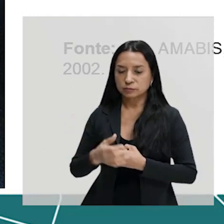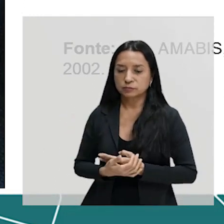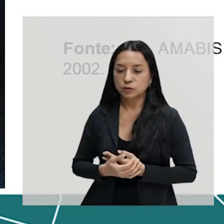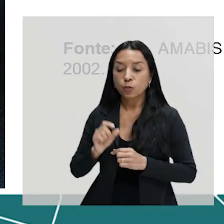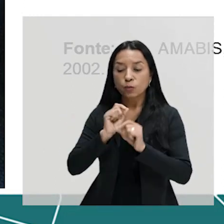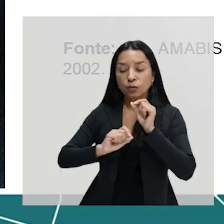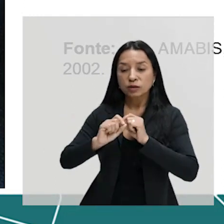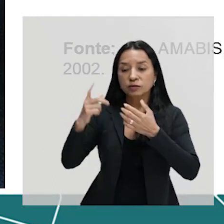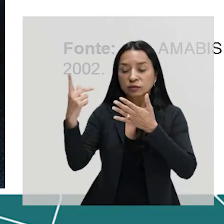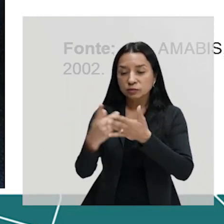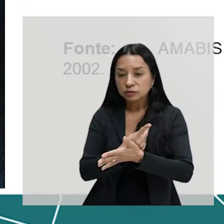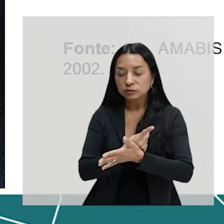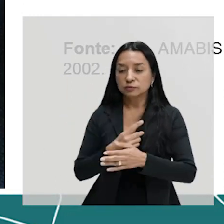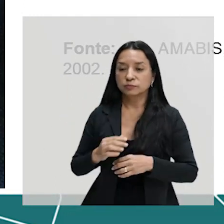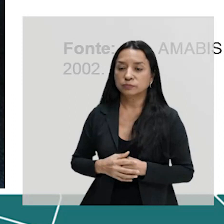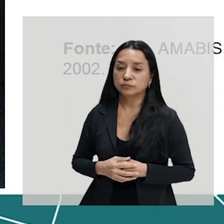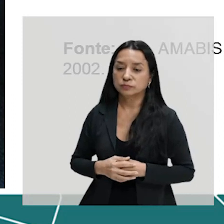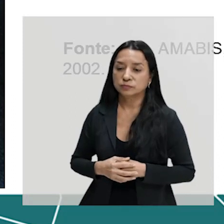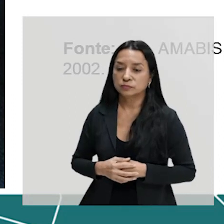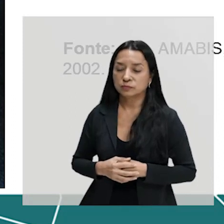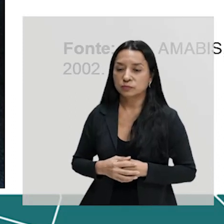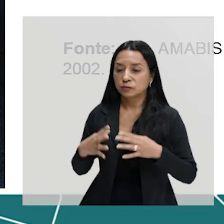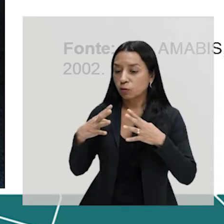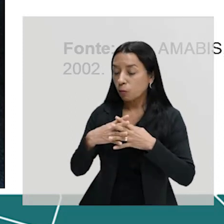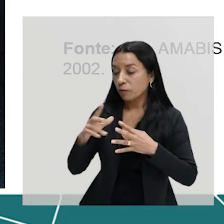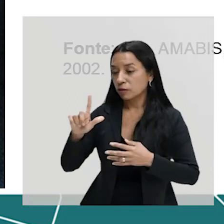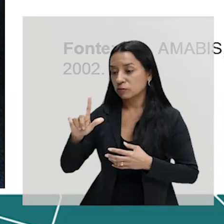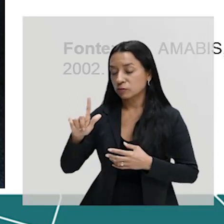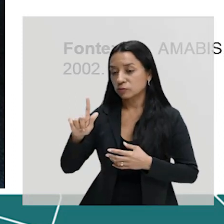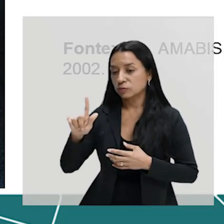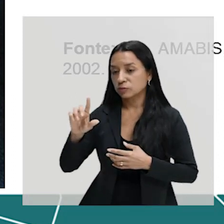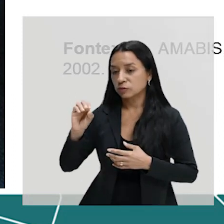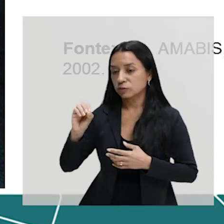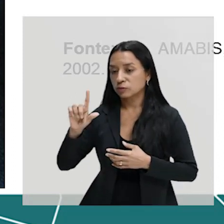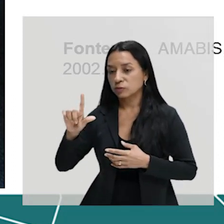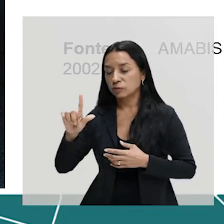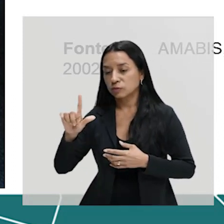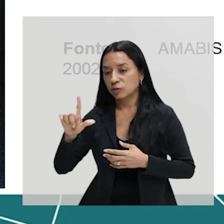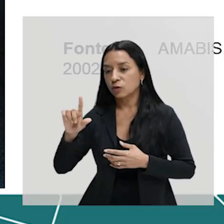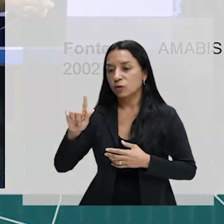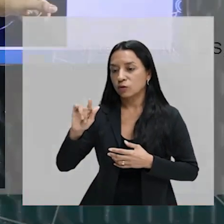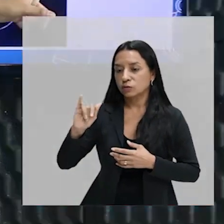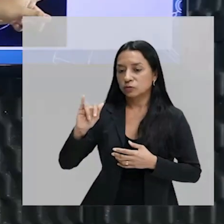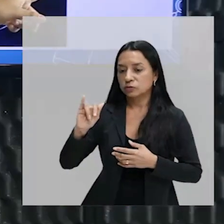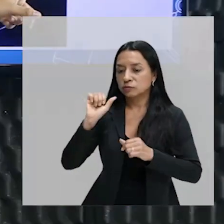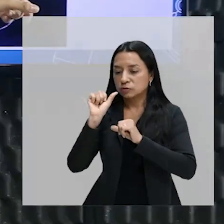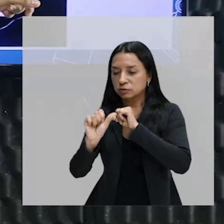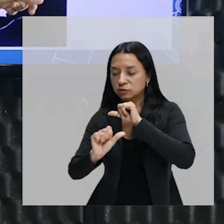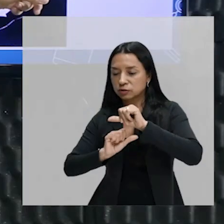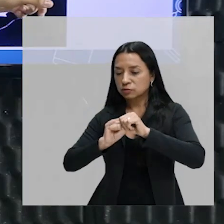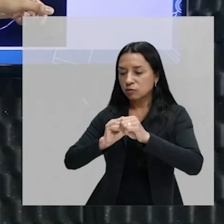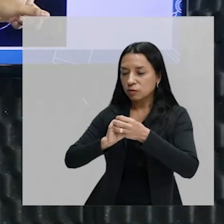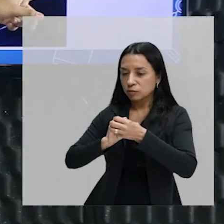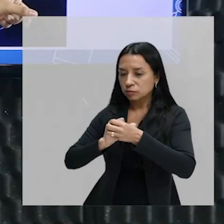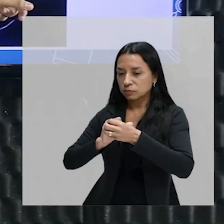o complexo de golgi complexo de golgi ele vai se transformar numa bolsinha contendo